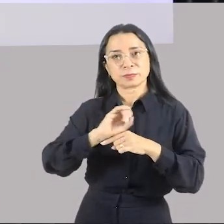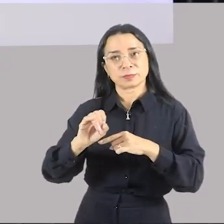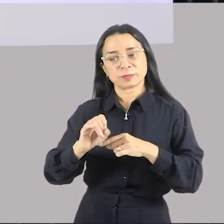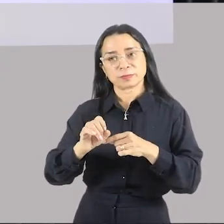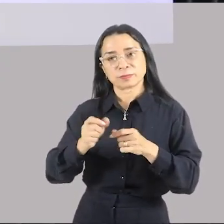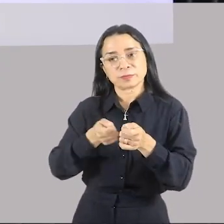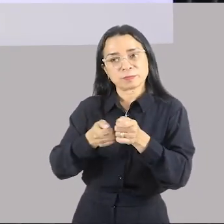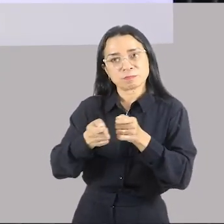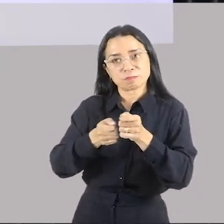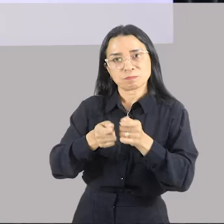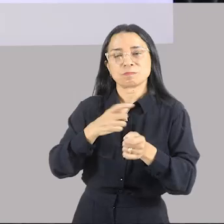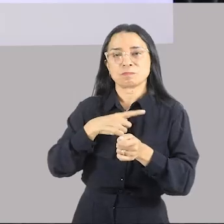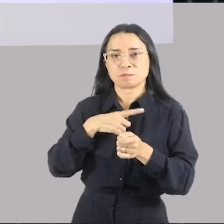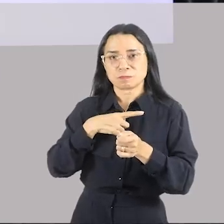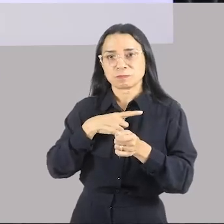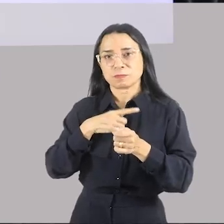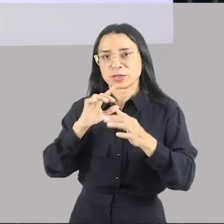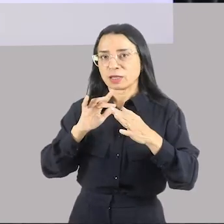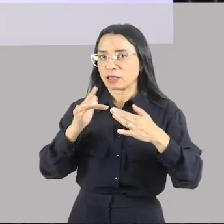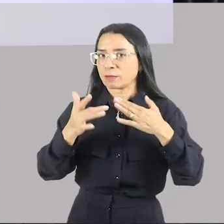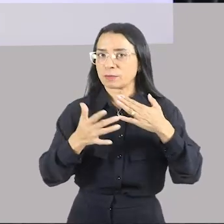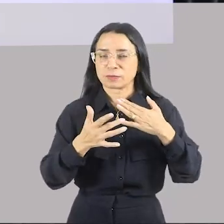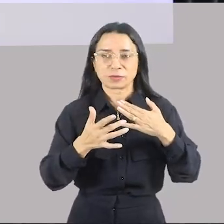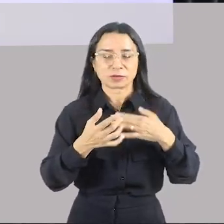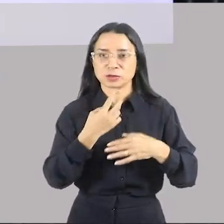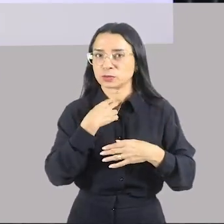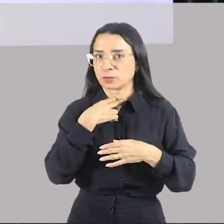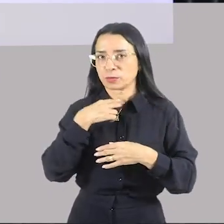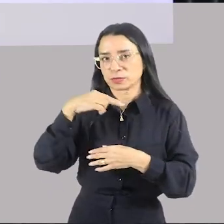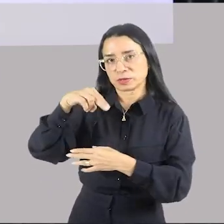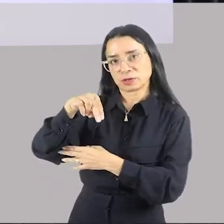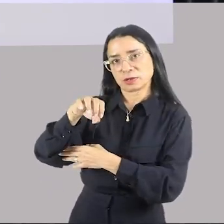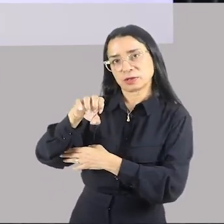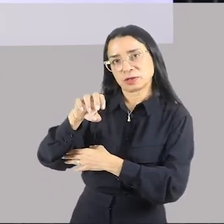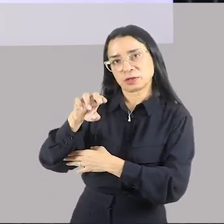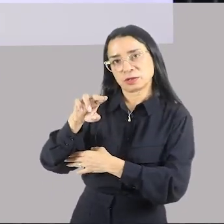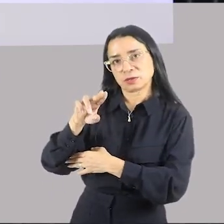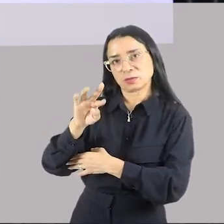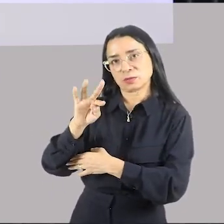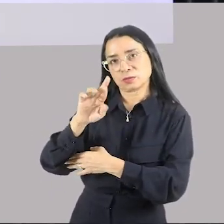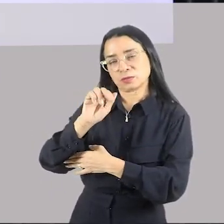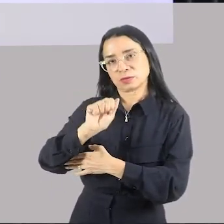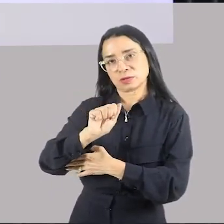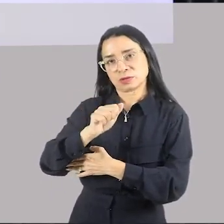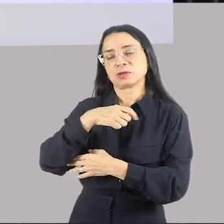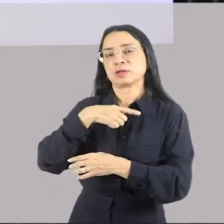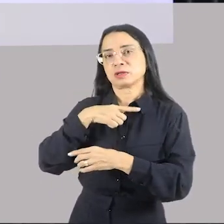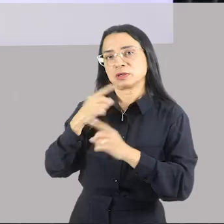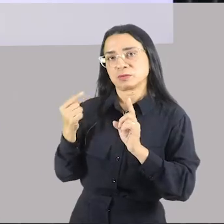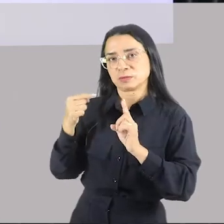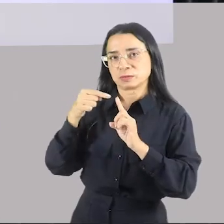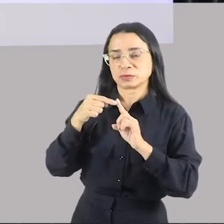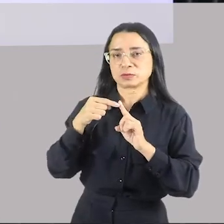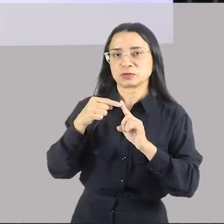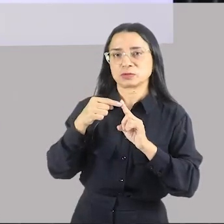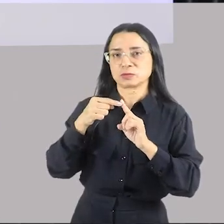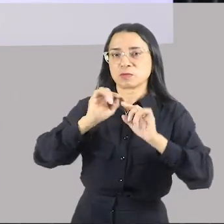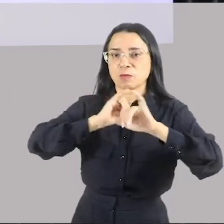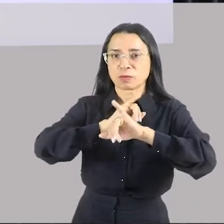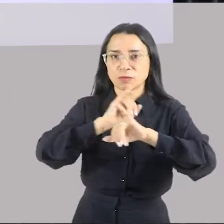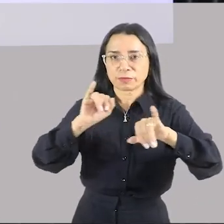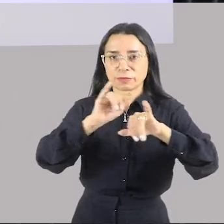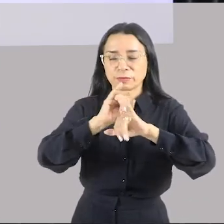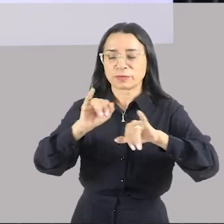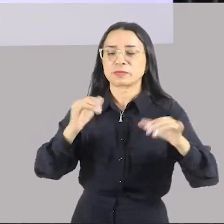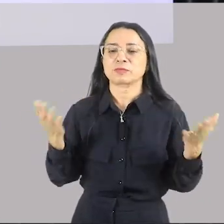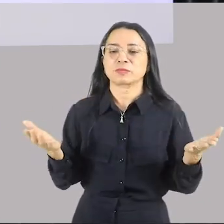manipulação sempre existe, a mídia não pode ser neutra. Ela não é neutra. Ela tem uma intenção em transmitir aquela mensagem.